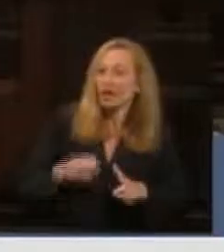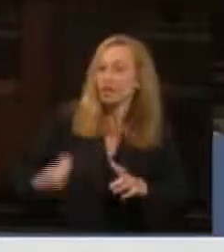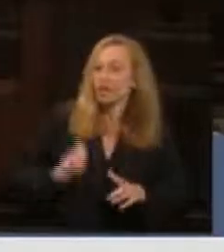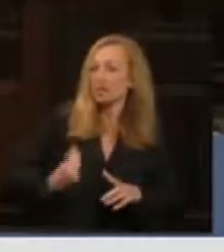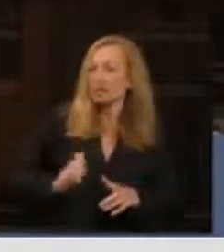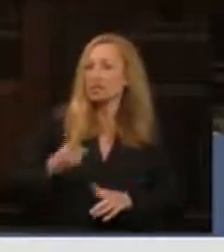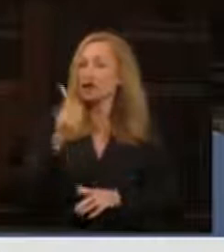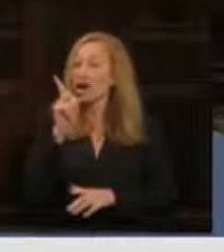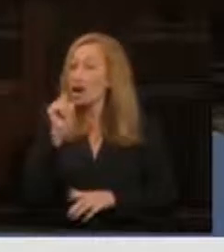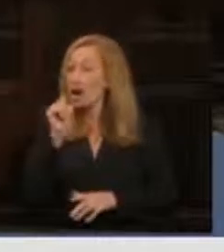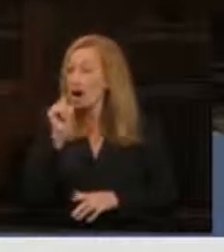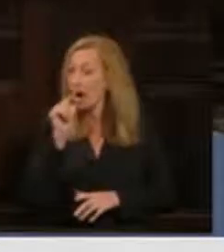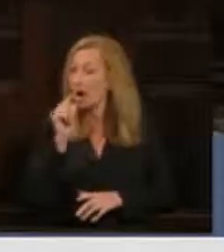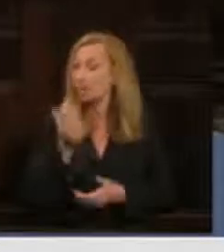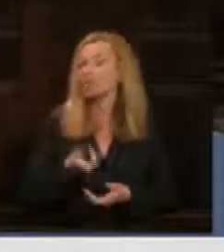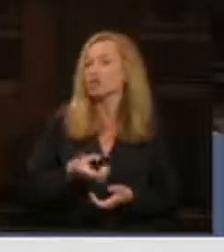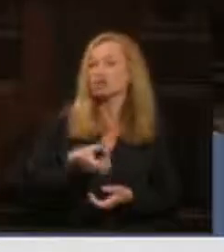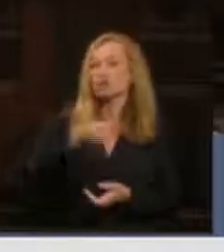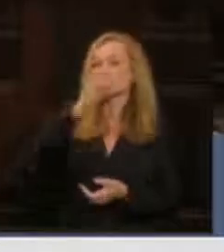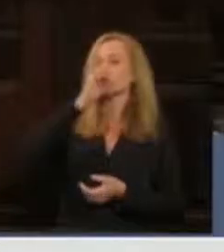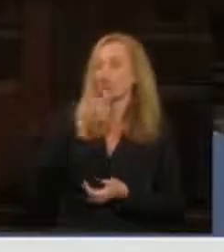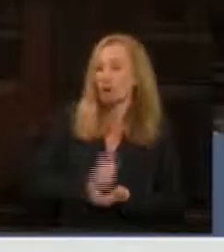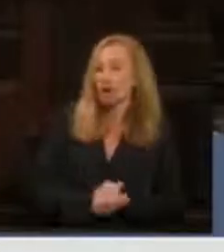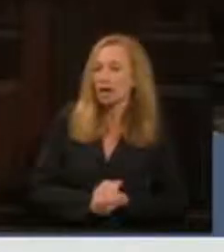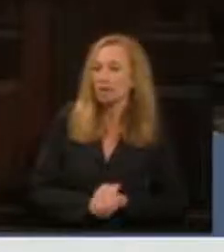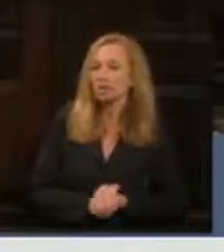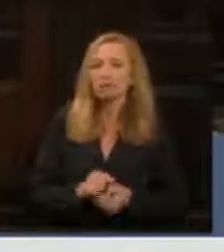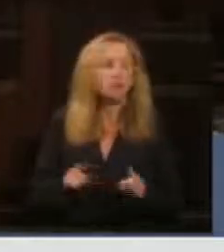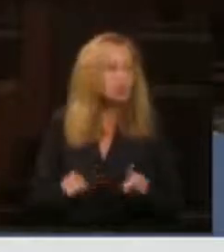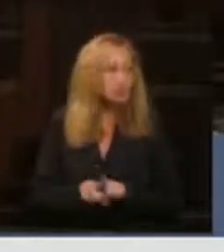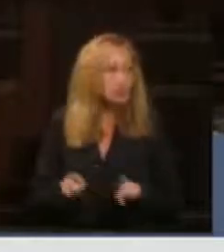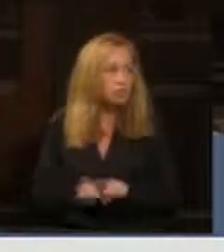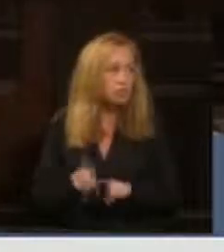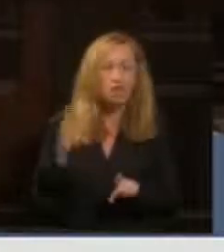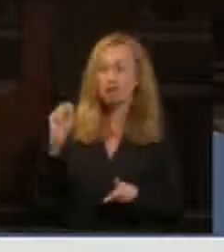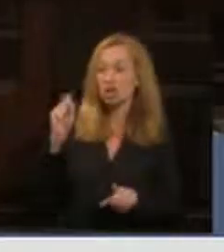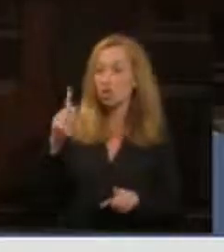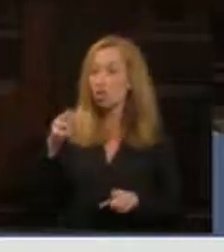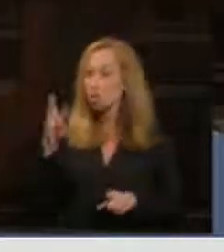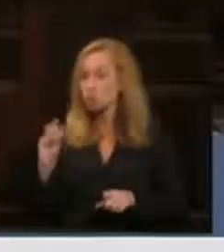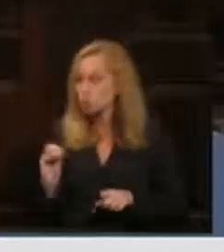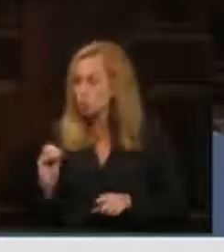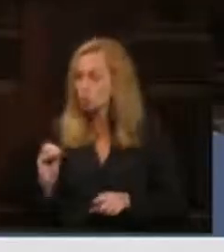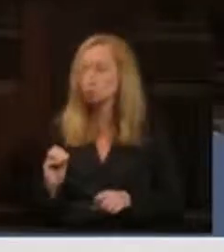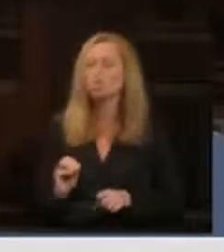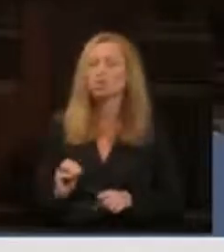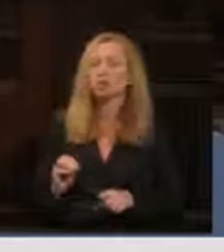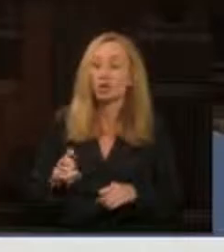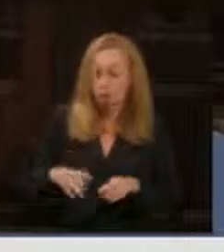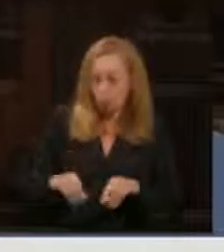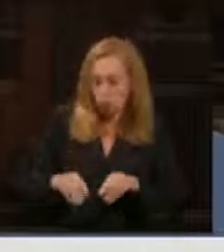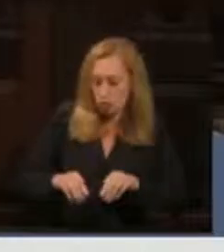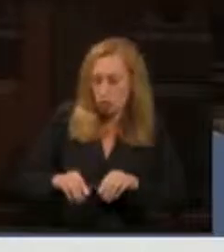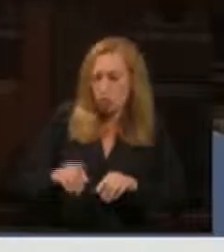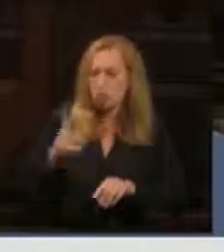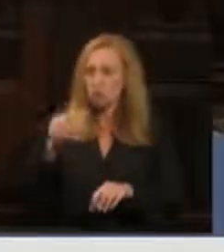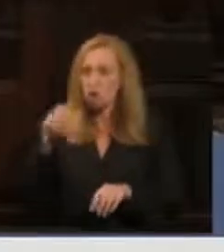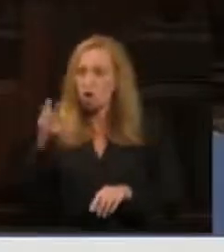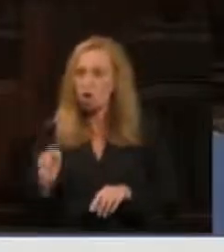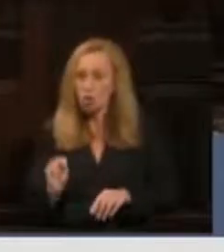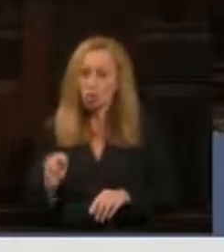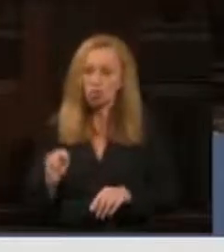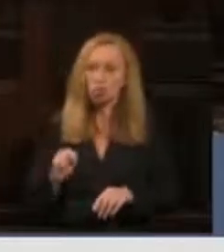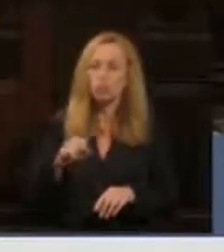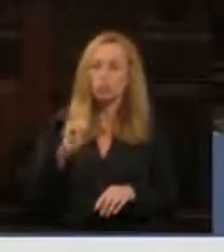consome, aos alimentos ingeridos, à coleta inadequada do esgoto, ao solo contaminado, sendo necessário,